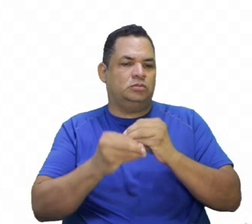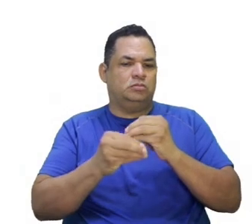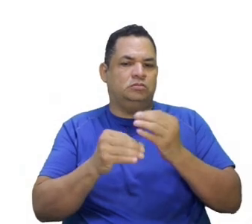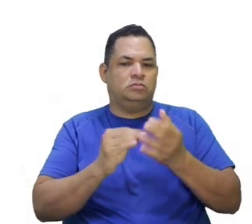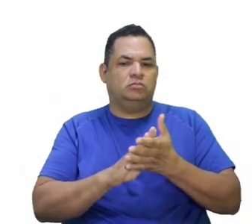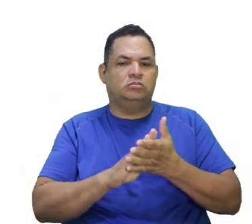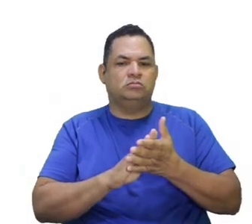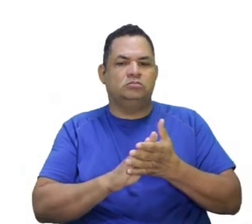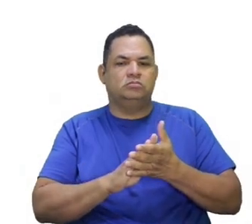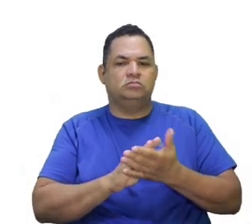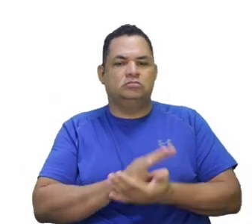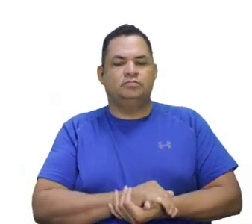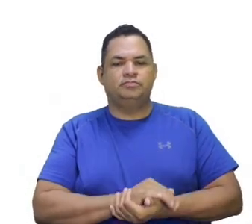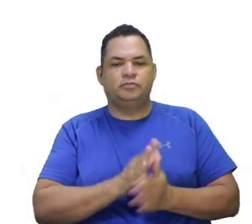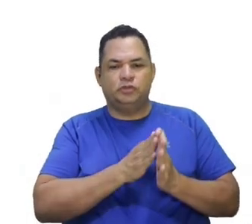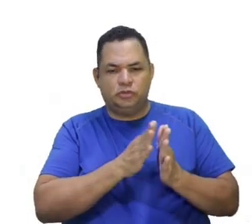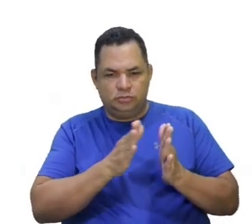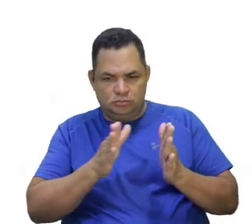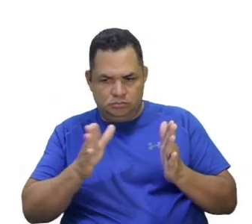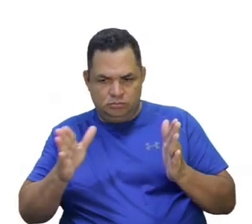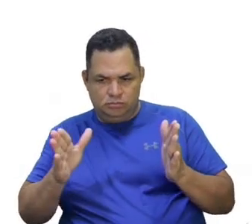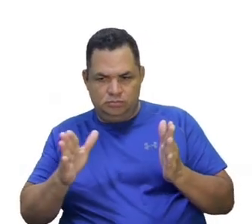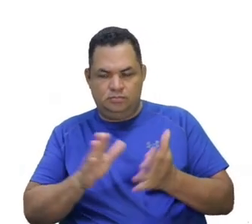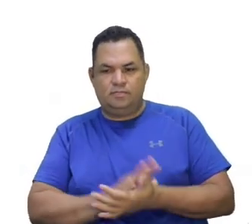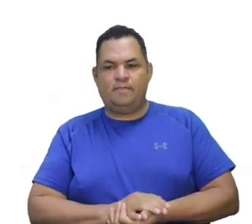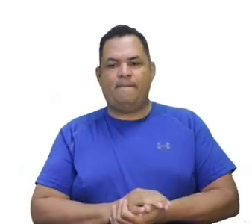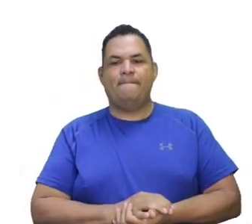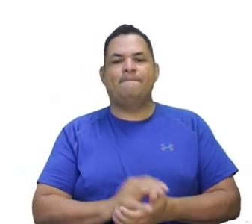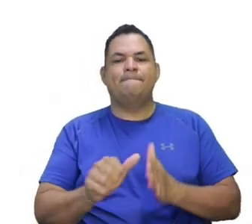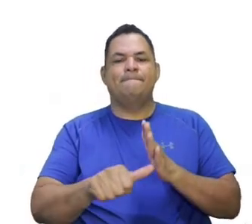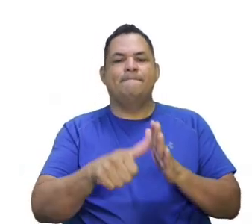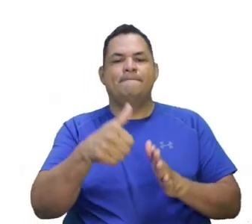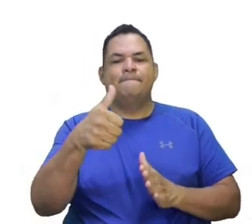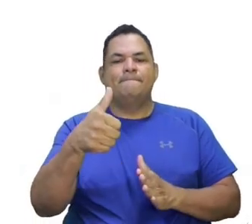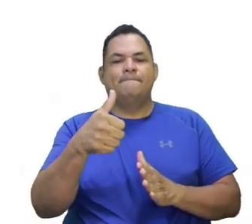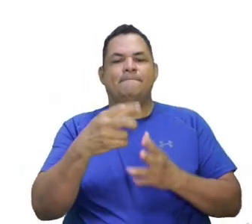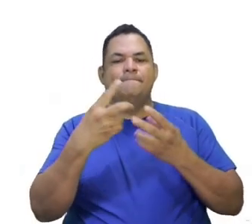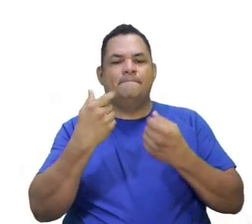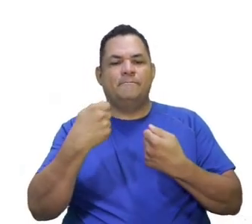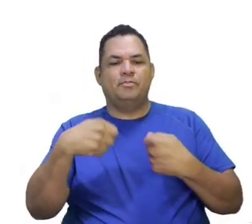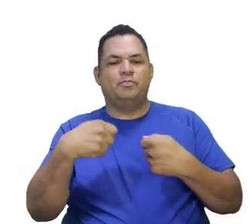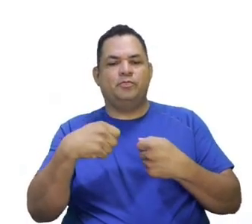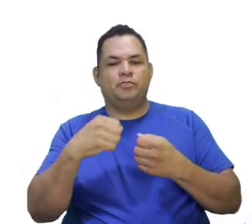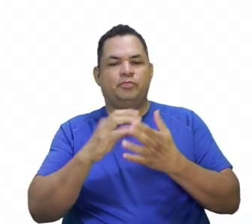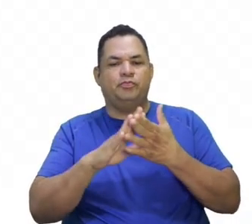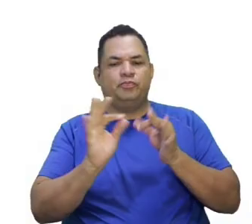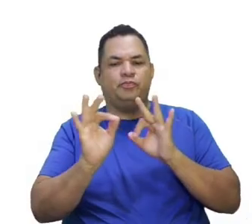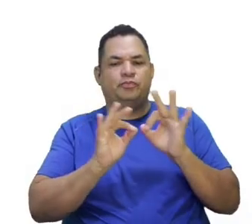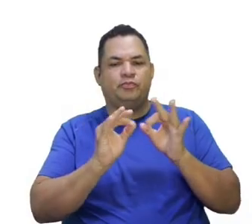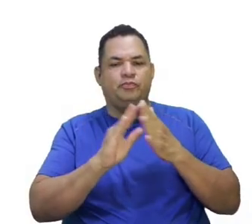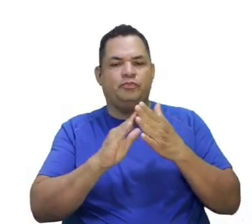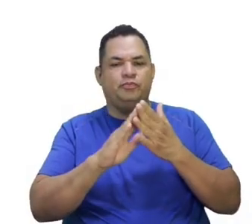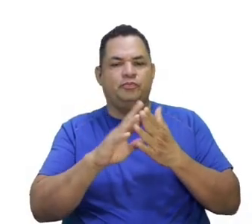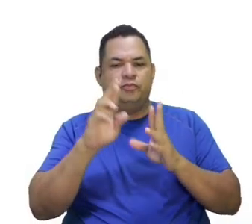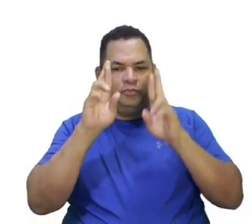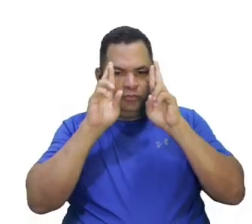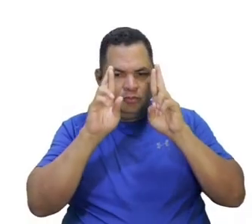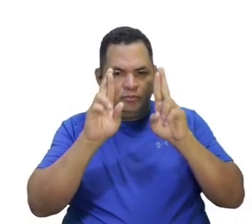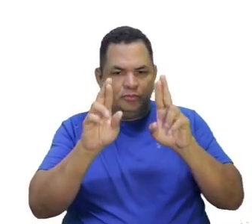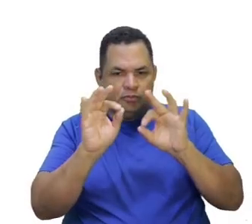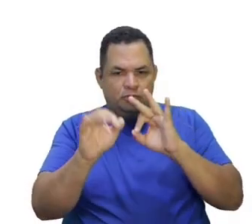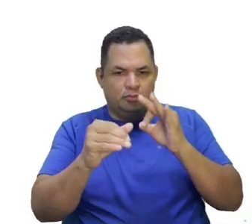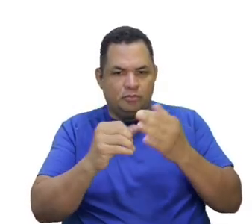perdidos durante o processo. Então, primeiro ponto, preciso respeitar a quantidade